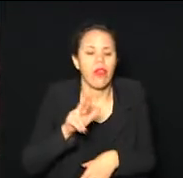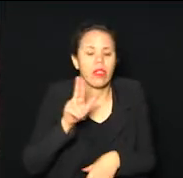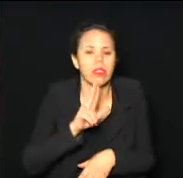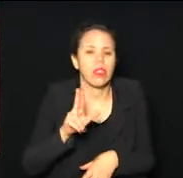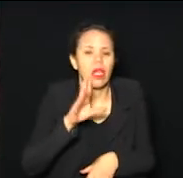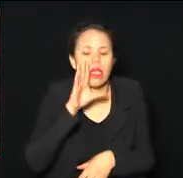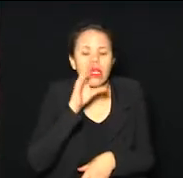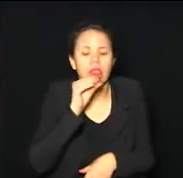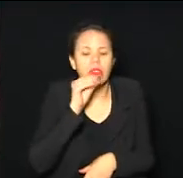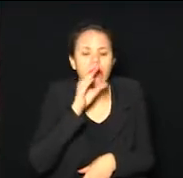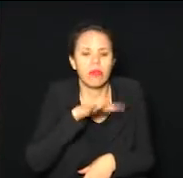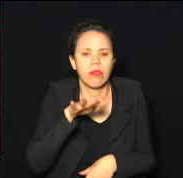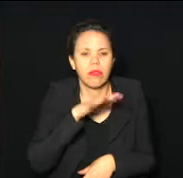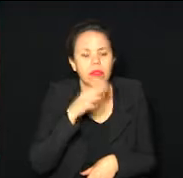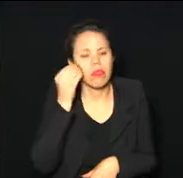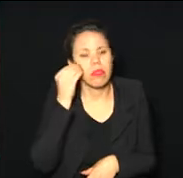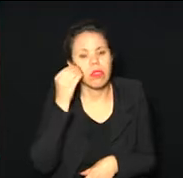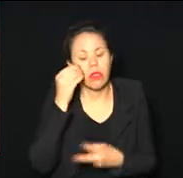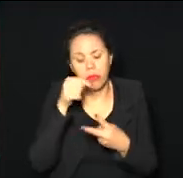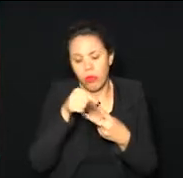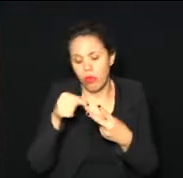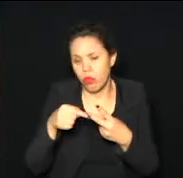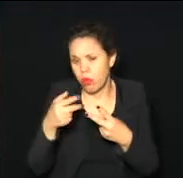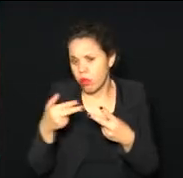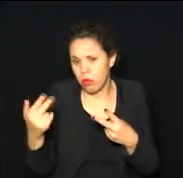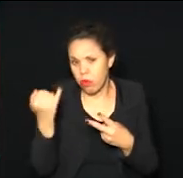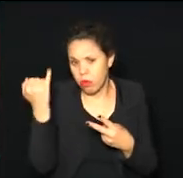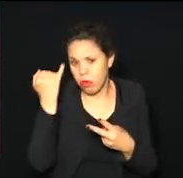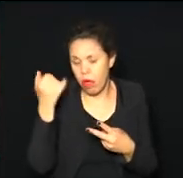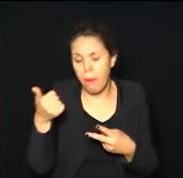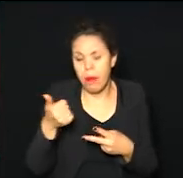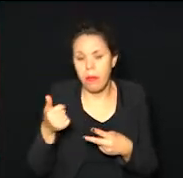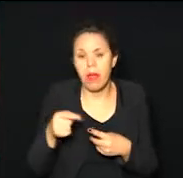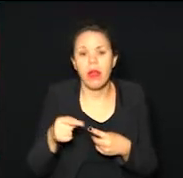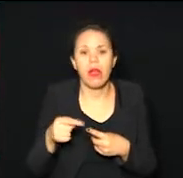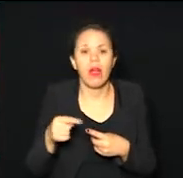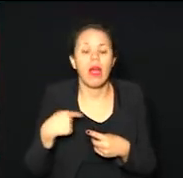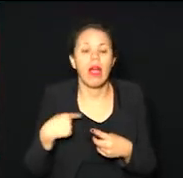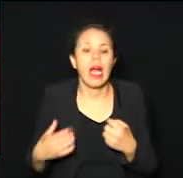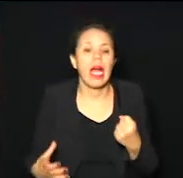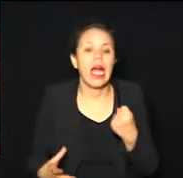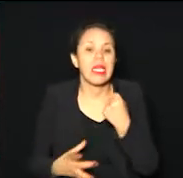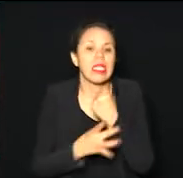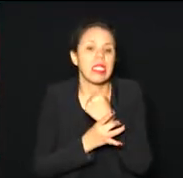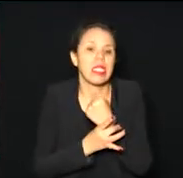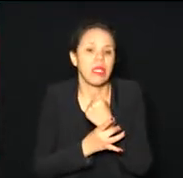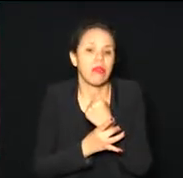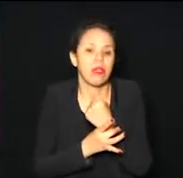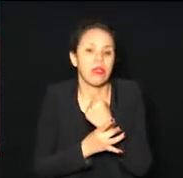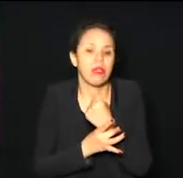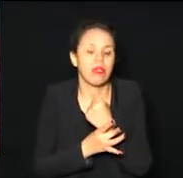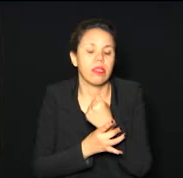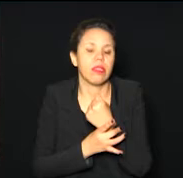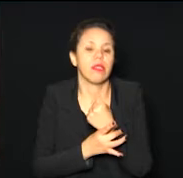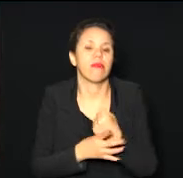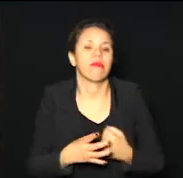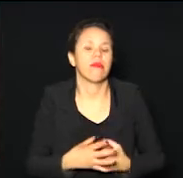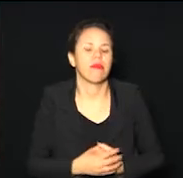servidores por duas questões. Eu acho que a primeira é a questão da segurança, né,